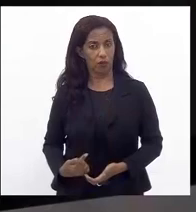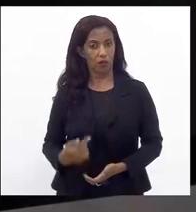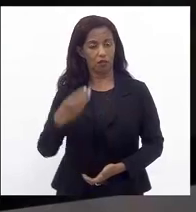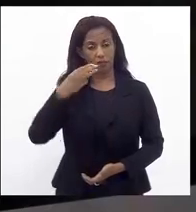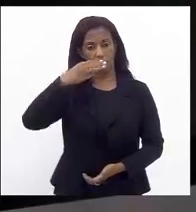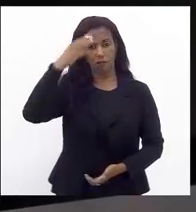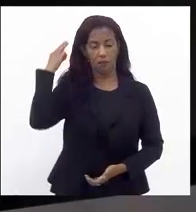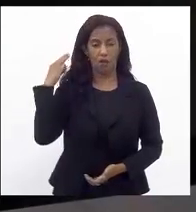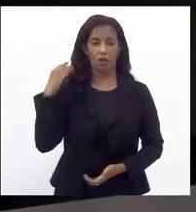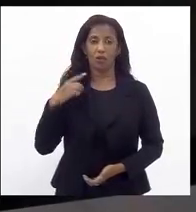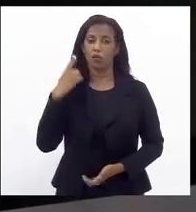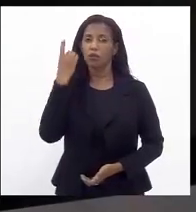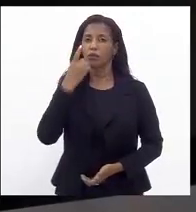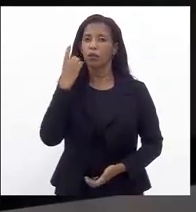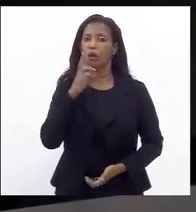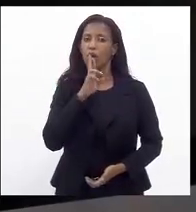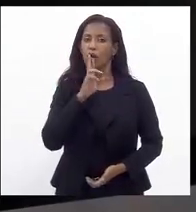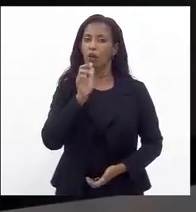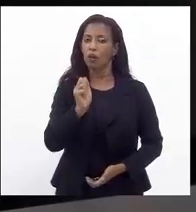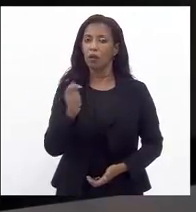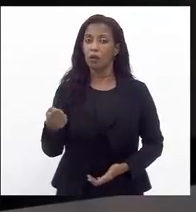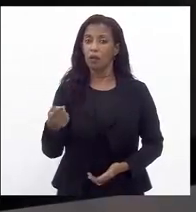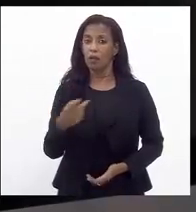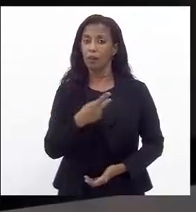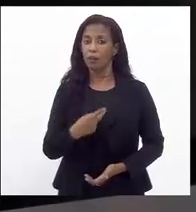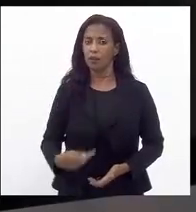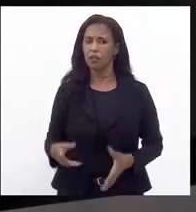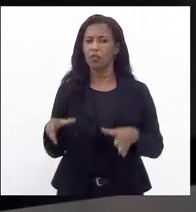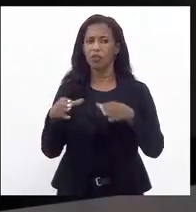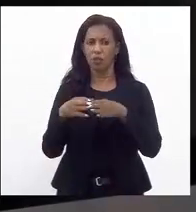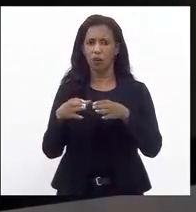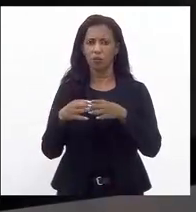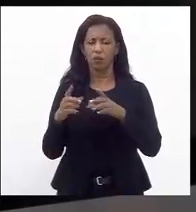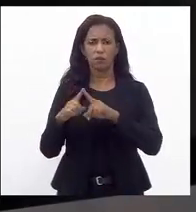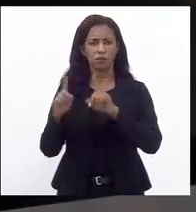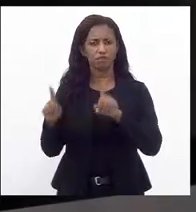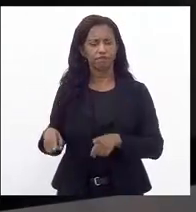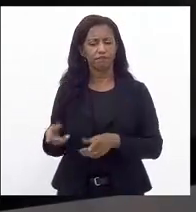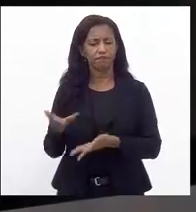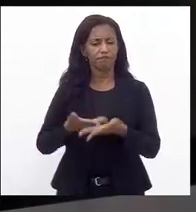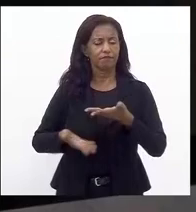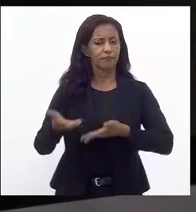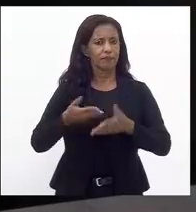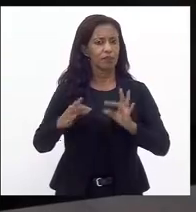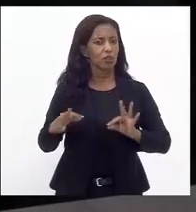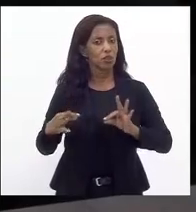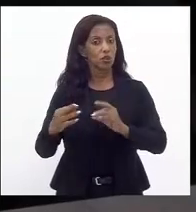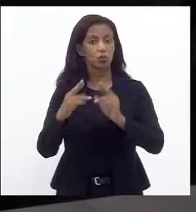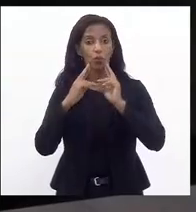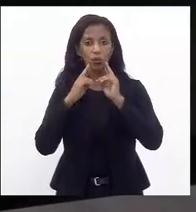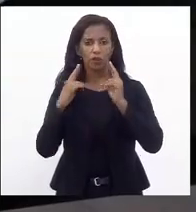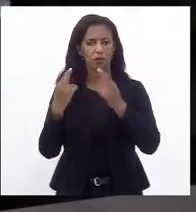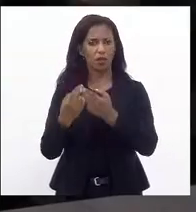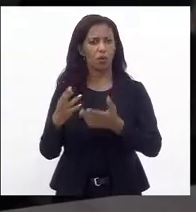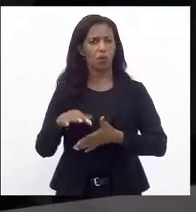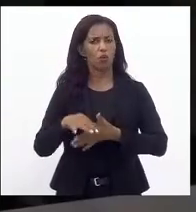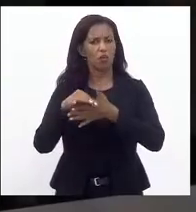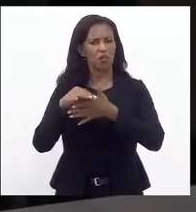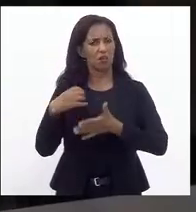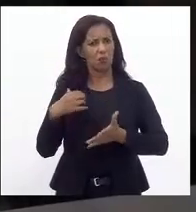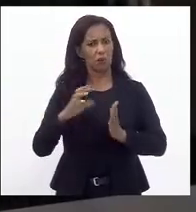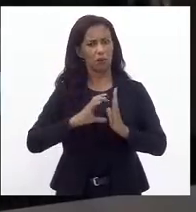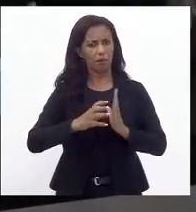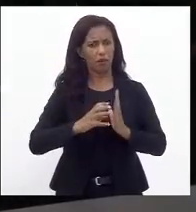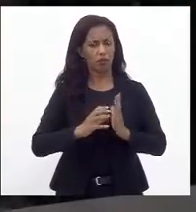através do nosso Deputado Rodrigo A Monique é presidente da Comissão de servidores Participei de praticamente todas as regiões como líder do meu